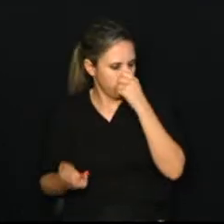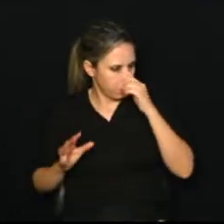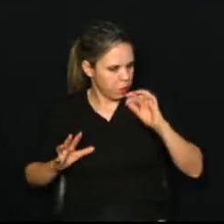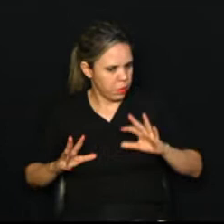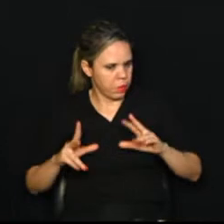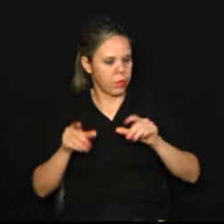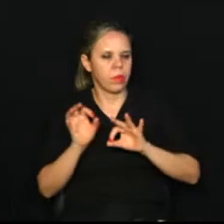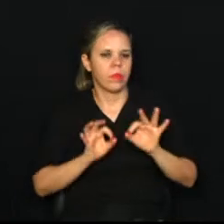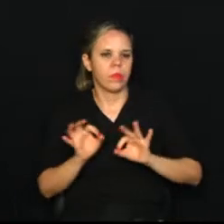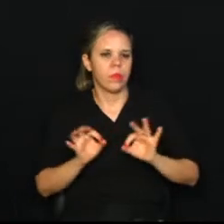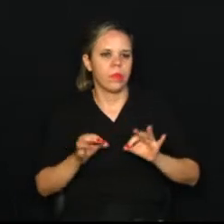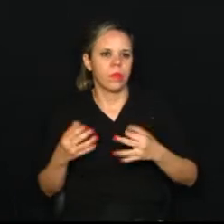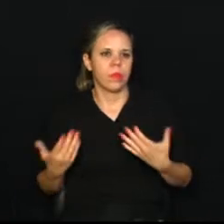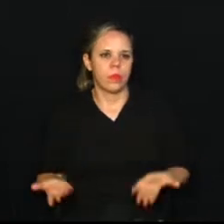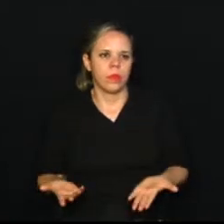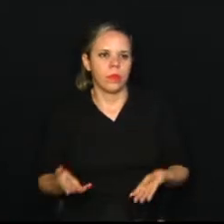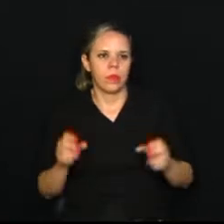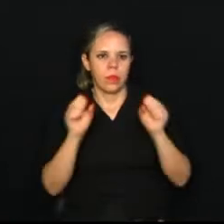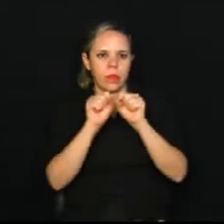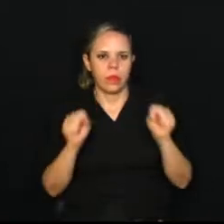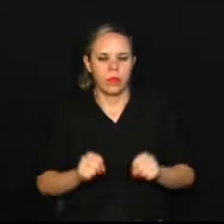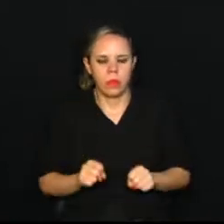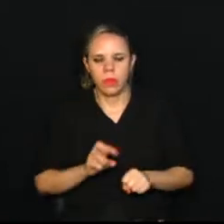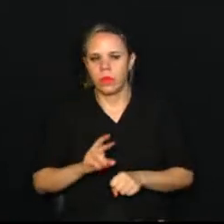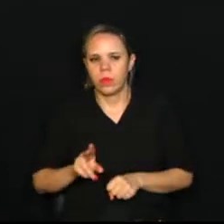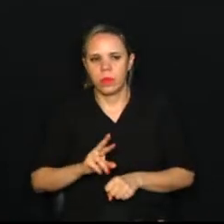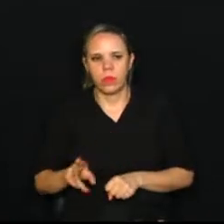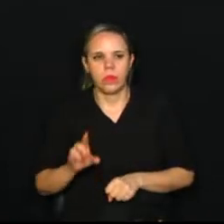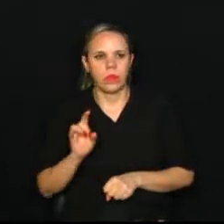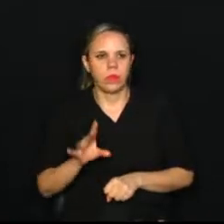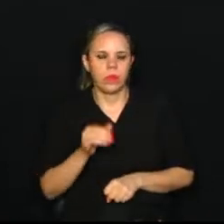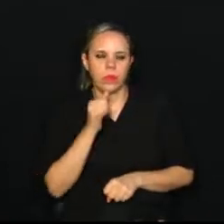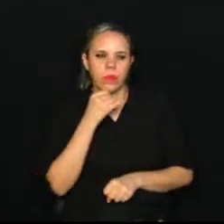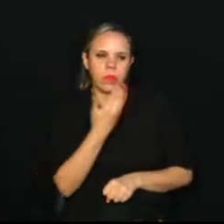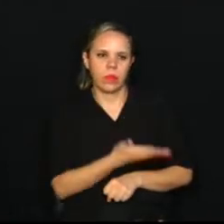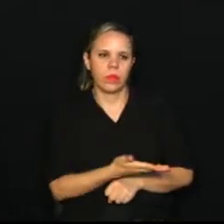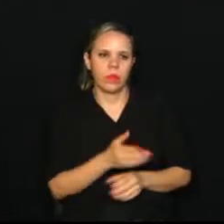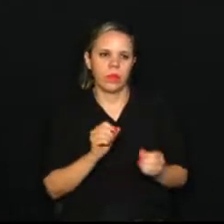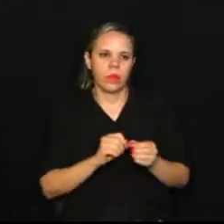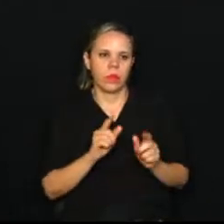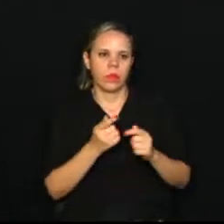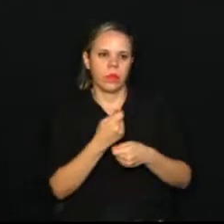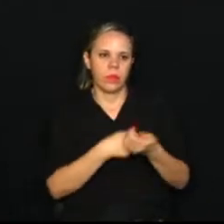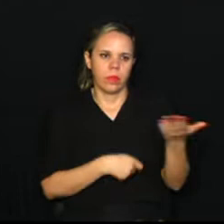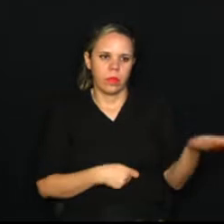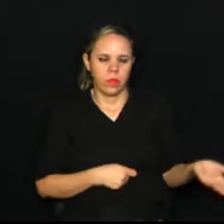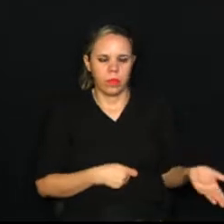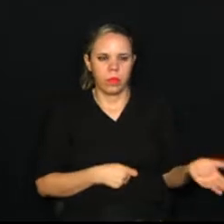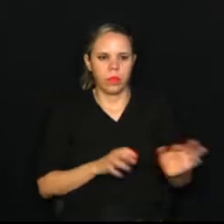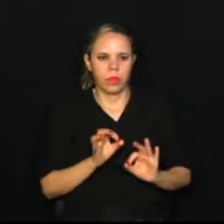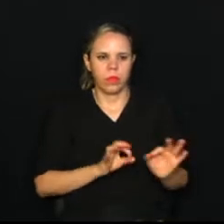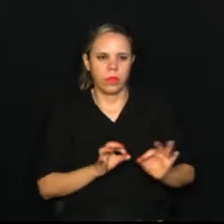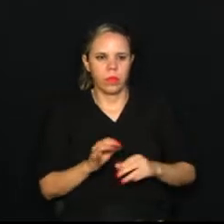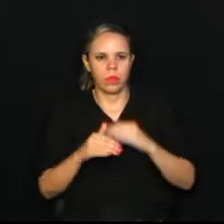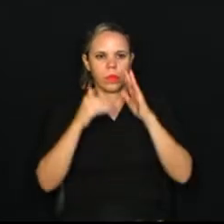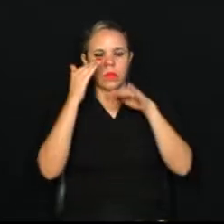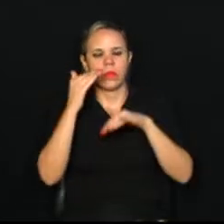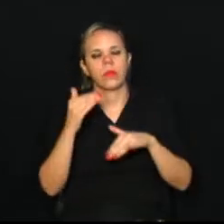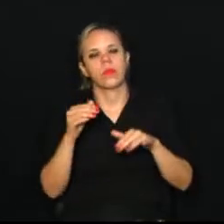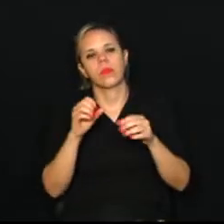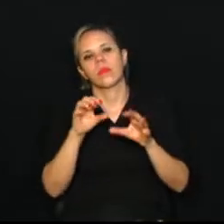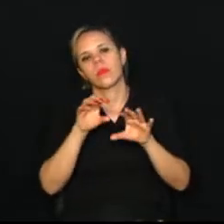e organiza o sistema. Não é apenas que ela faz a sua gestão. Ela organiza, desenvolve o